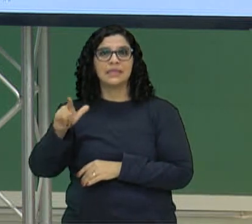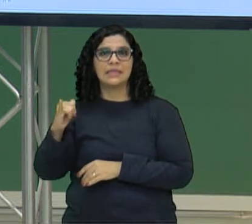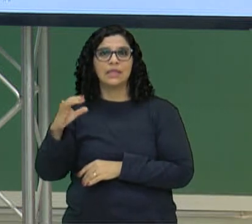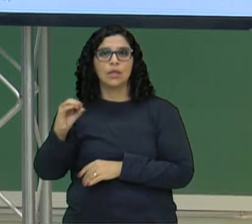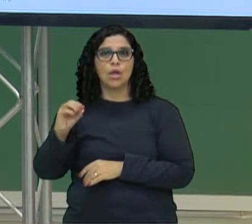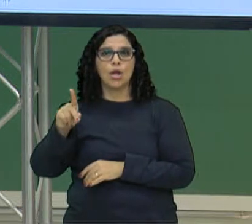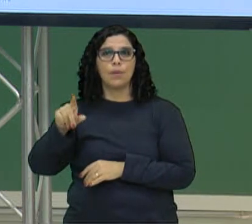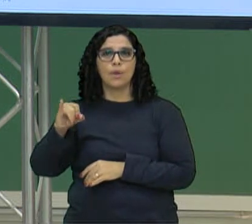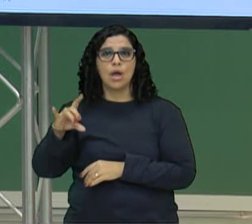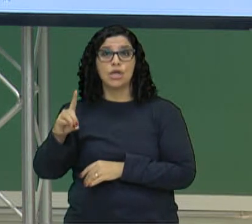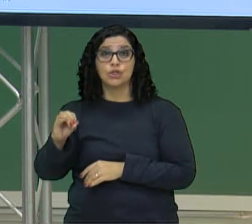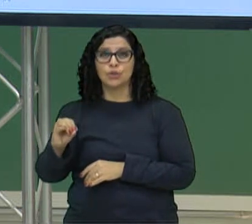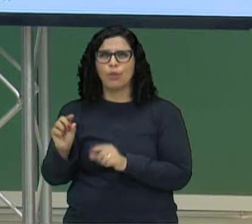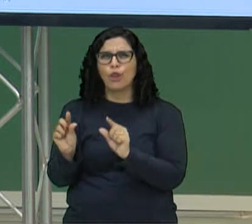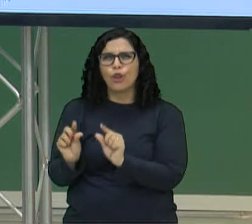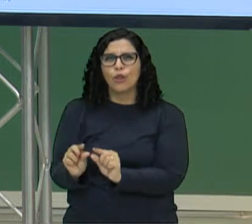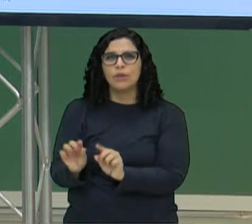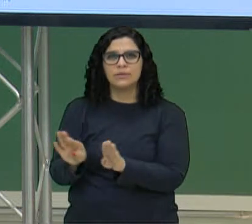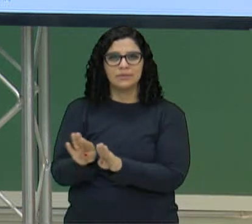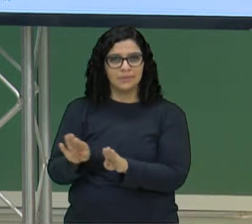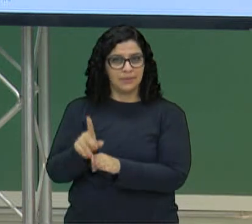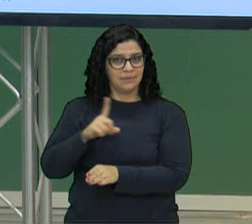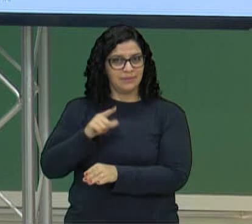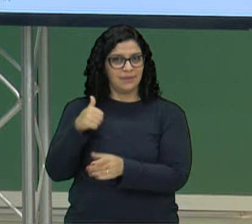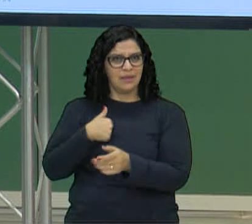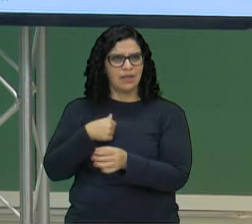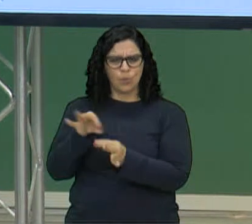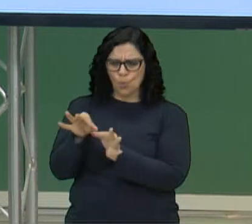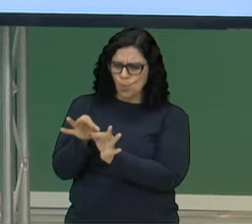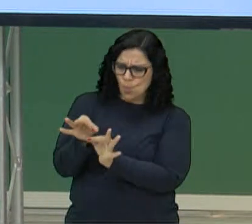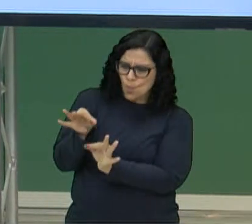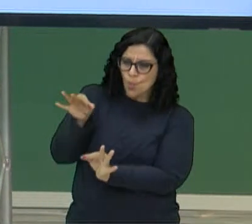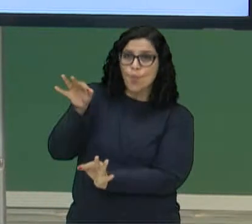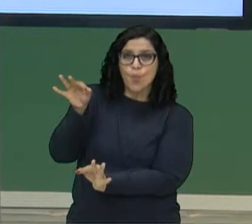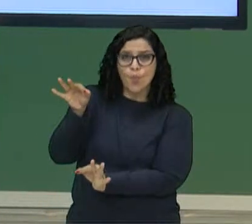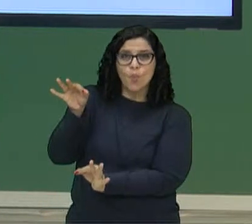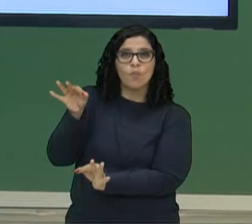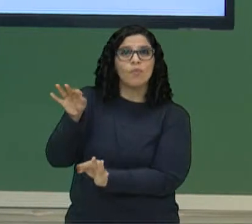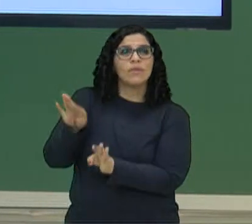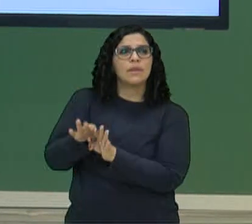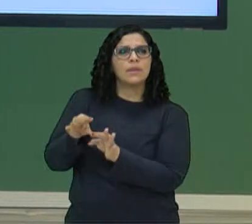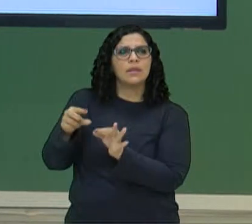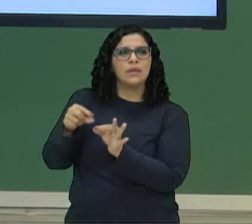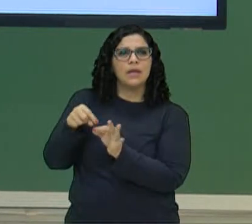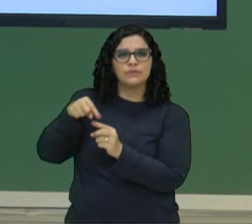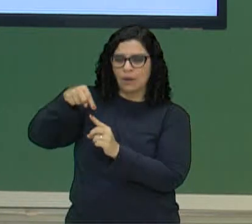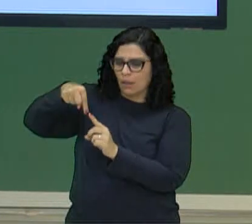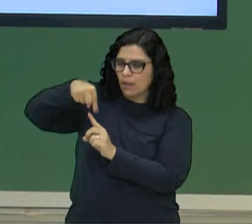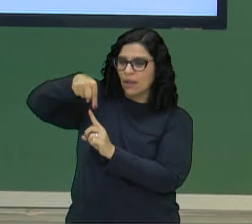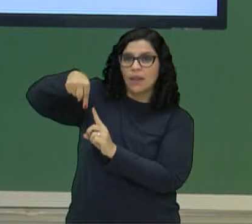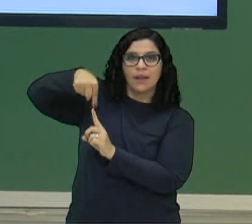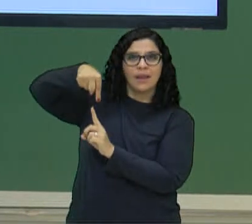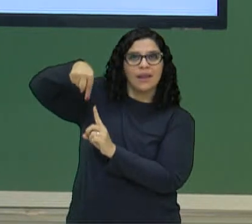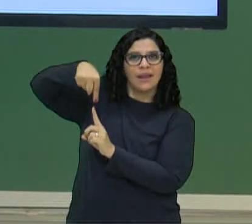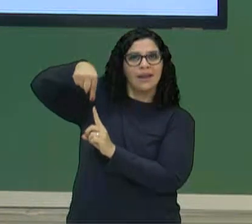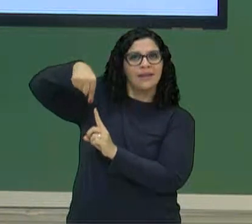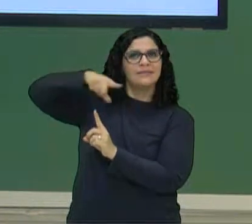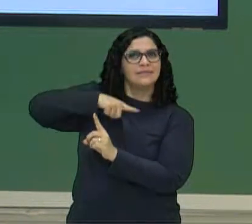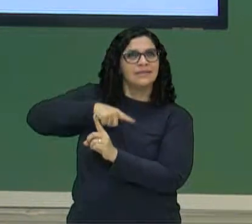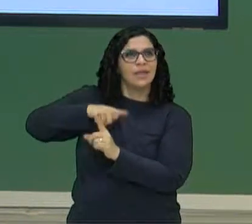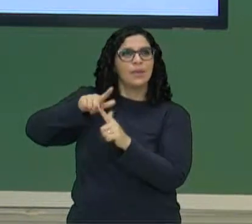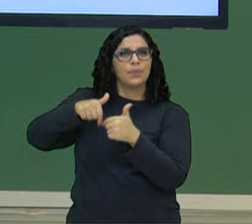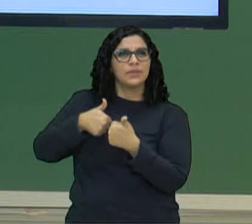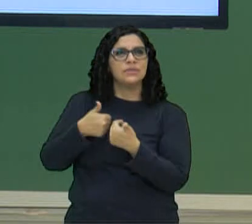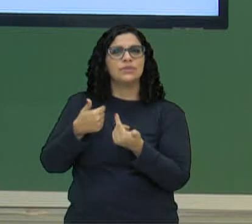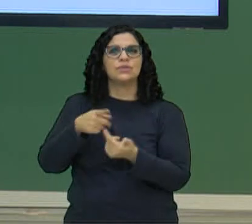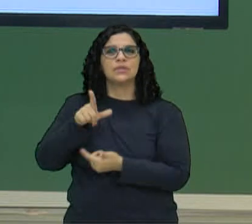Licopódio. Ele é muito pequenininho, estreito como o meu dedo e as folhas todas fazendo um espiral em volta dele. Por isso